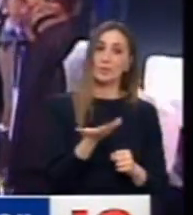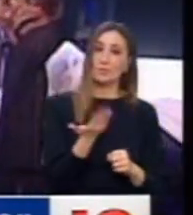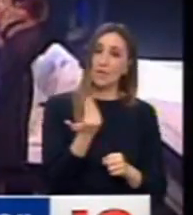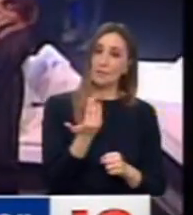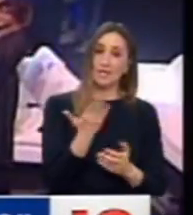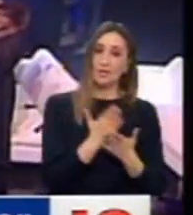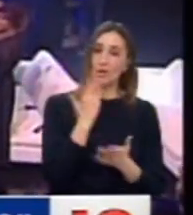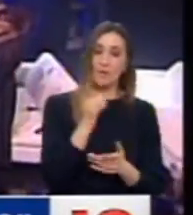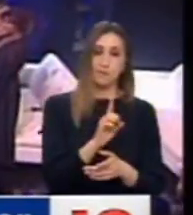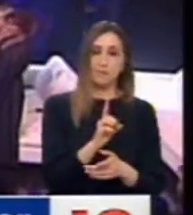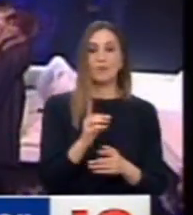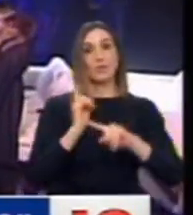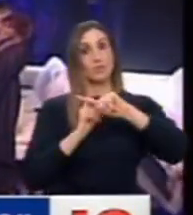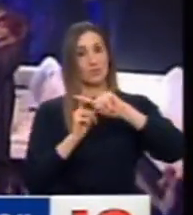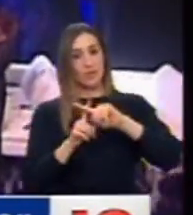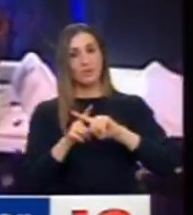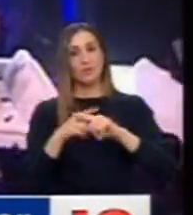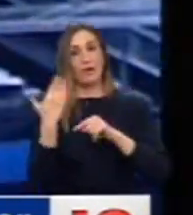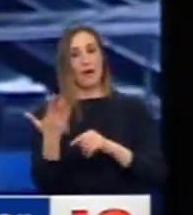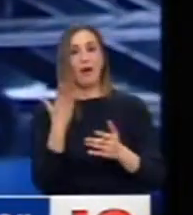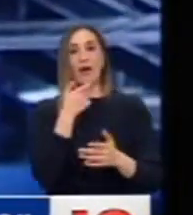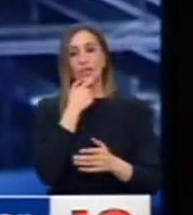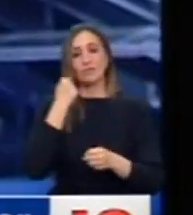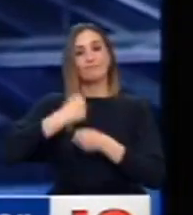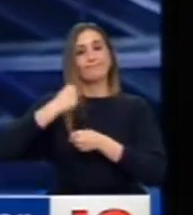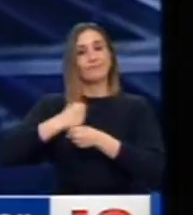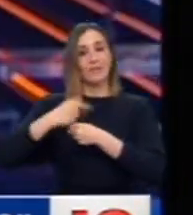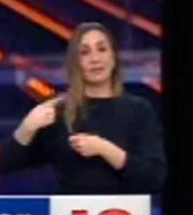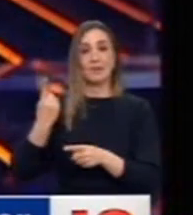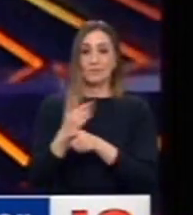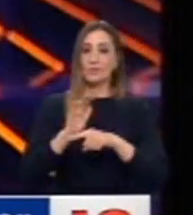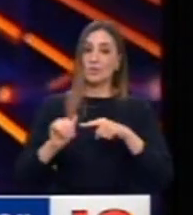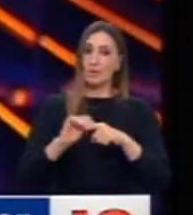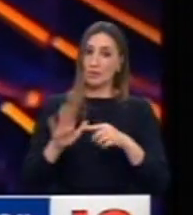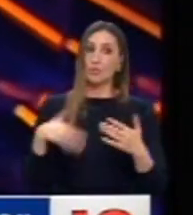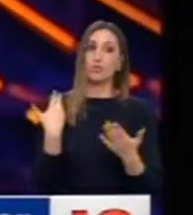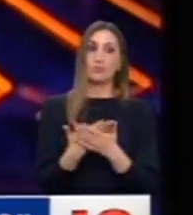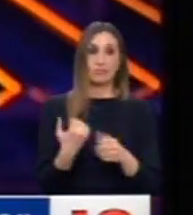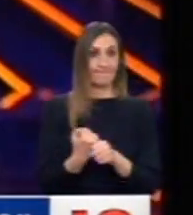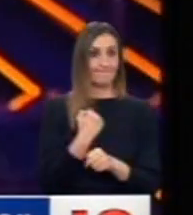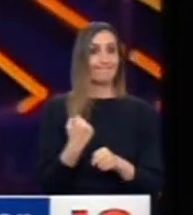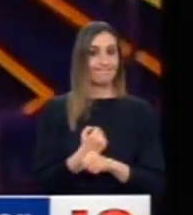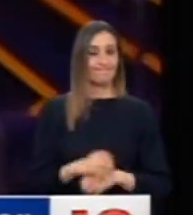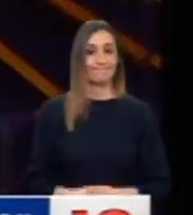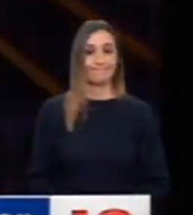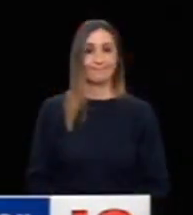chega. Para se ter sucesso, é preciso trabalhar. E até a sorte dá muito trabalho.